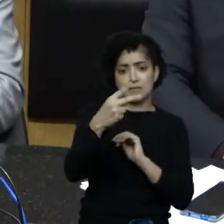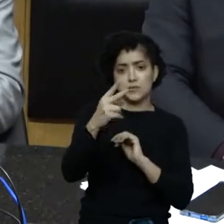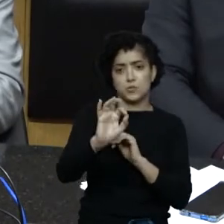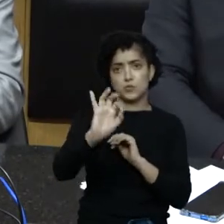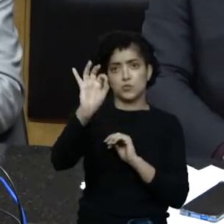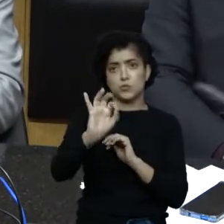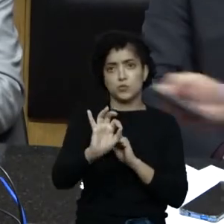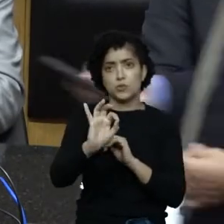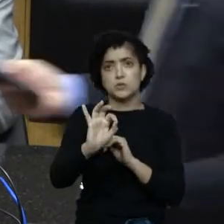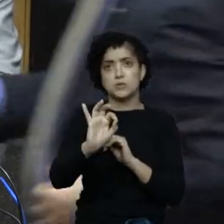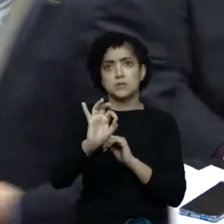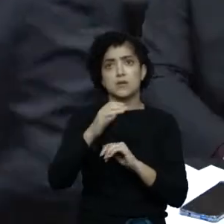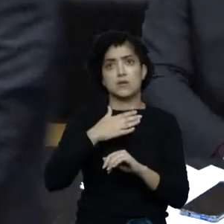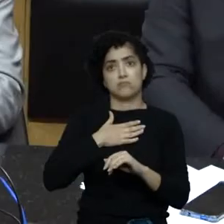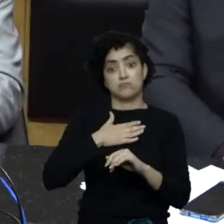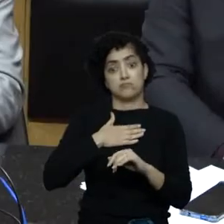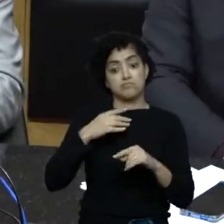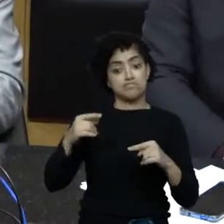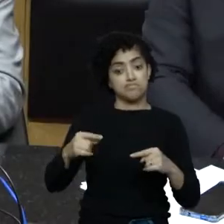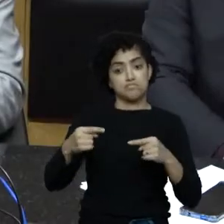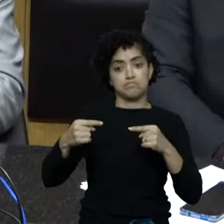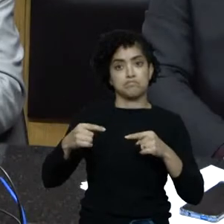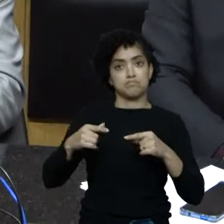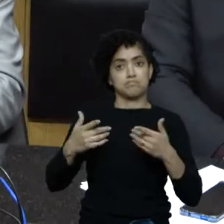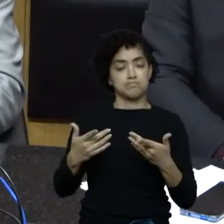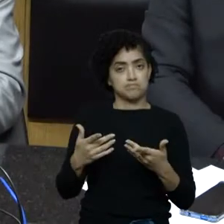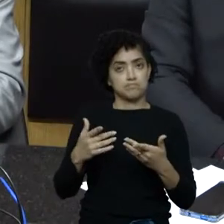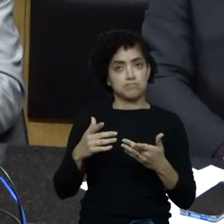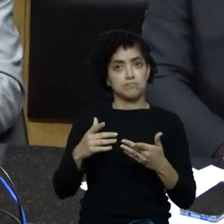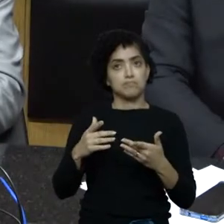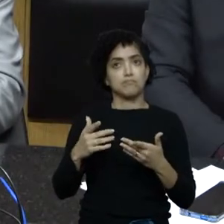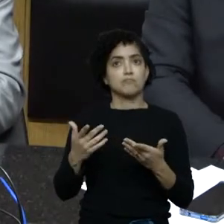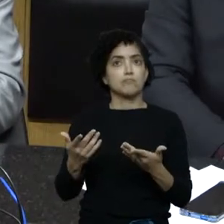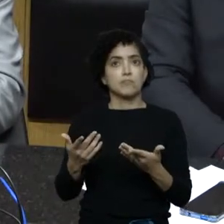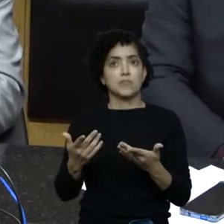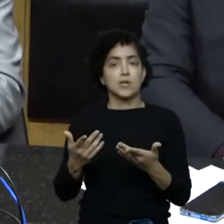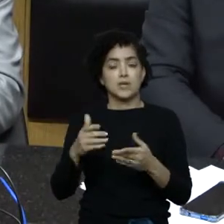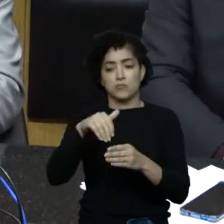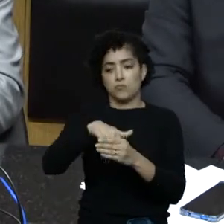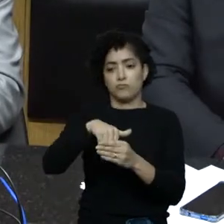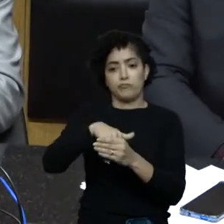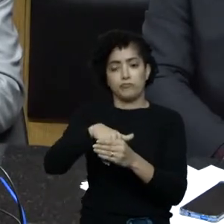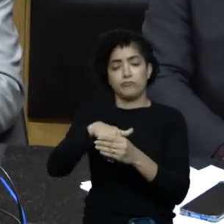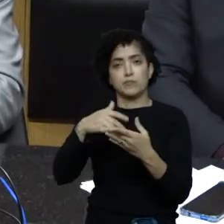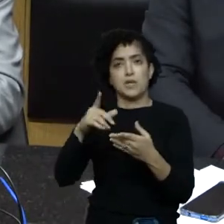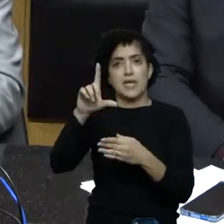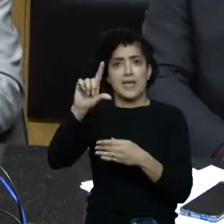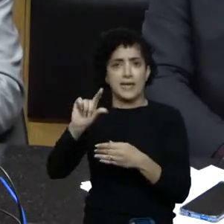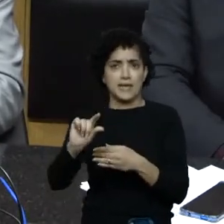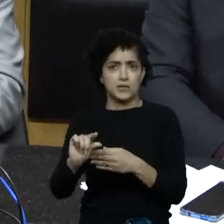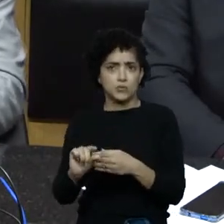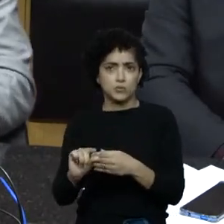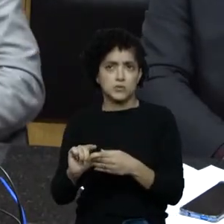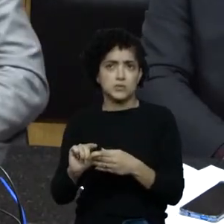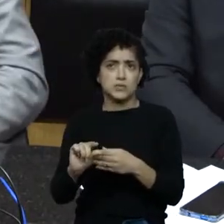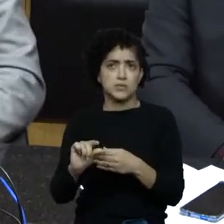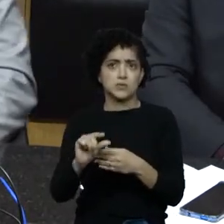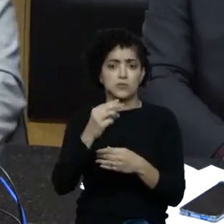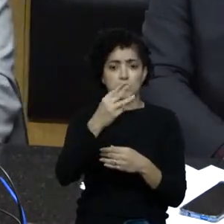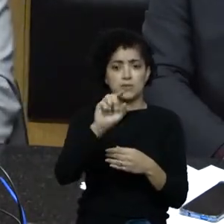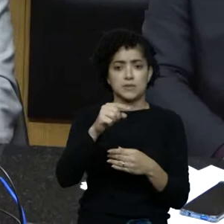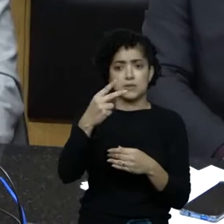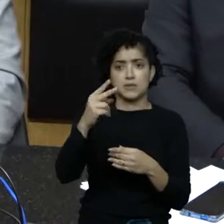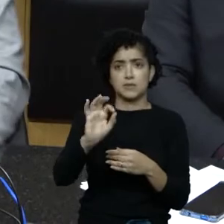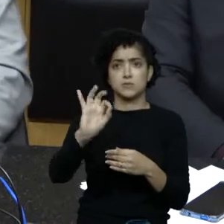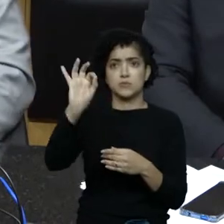é um posicionamento meu e seguro na minha votação e jamais vou voltar reduzindo para 3.2